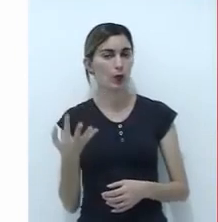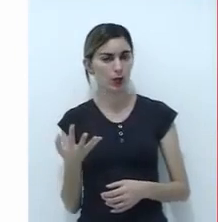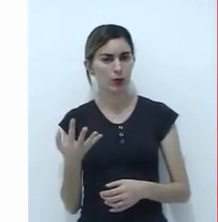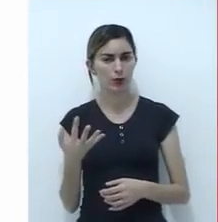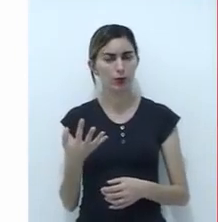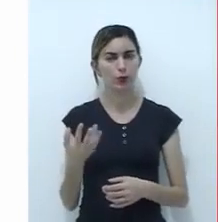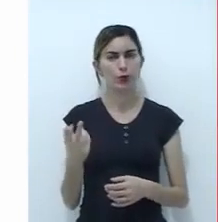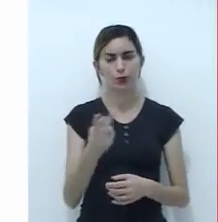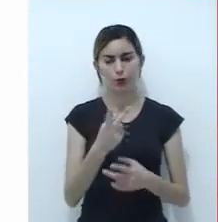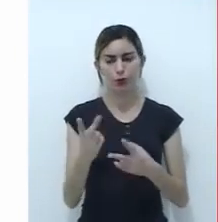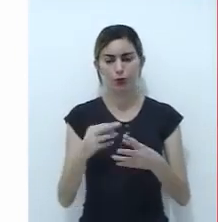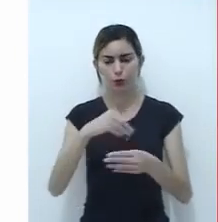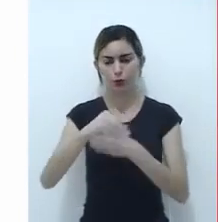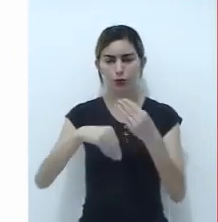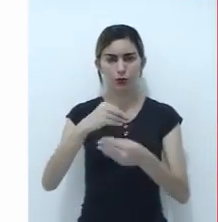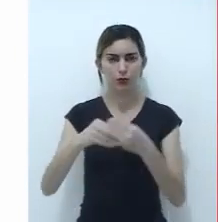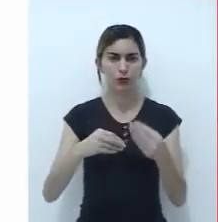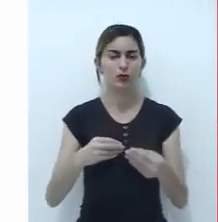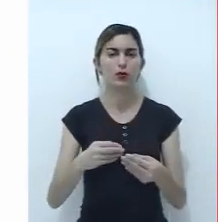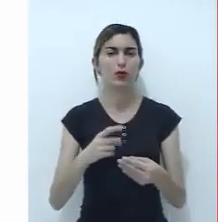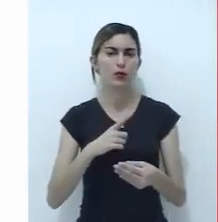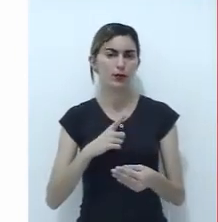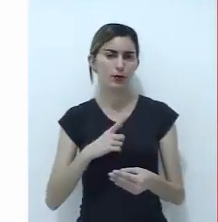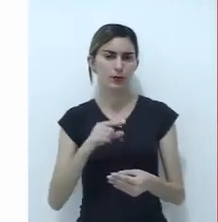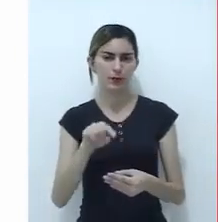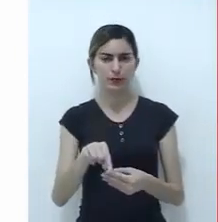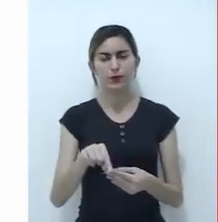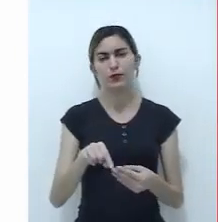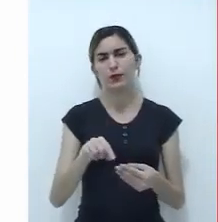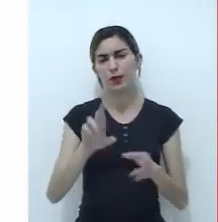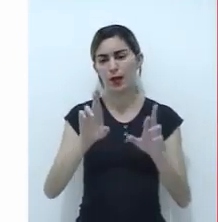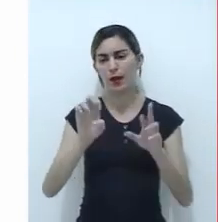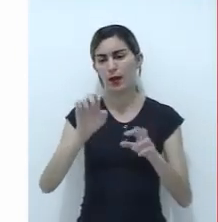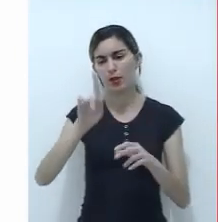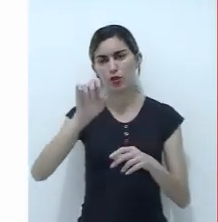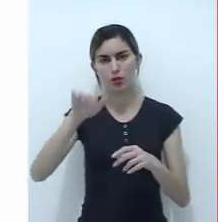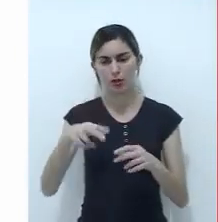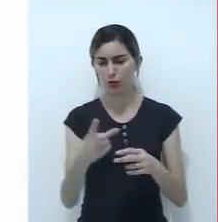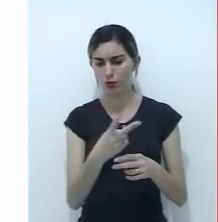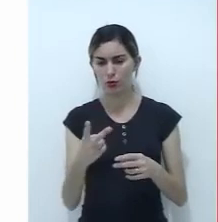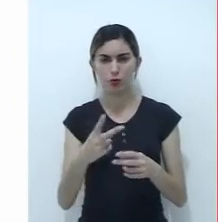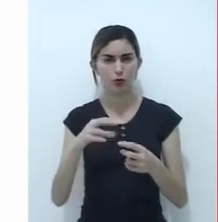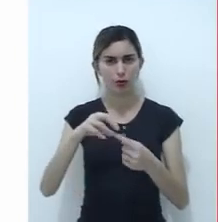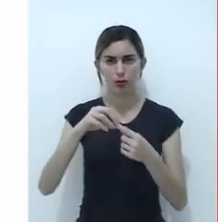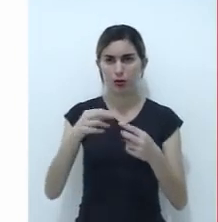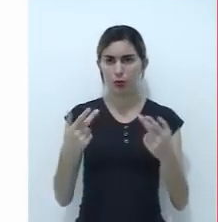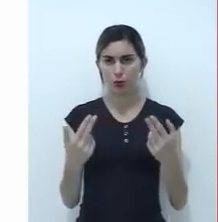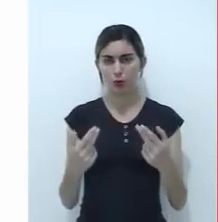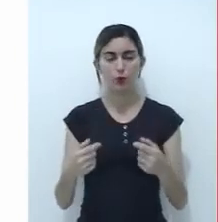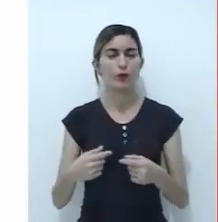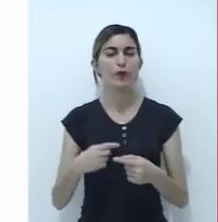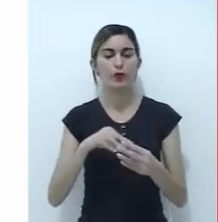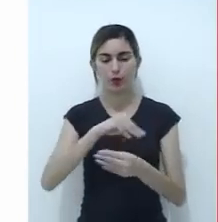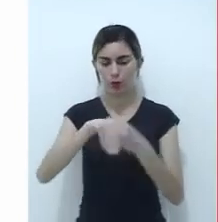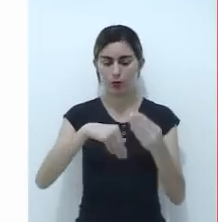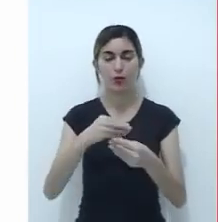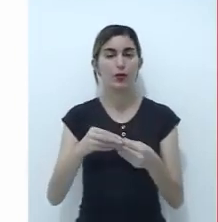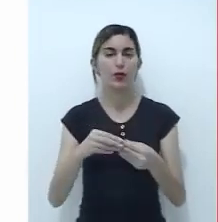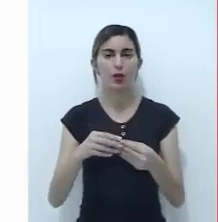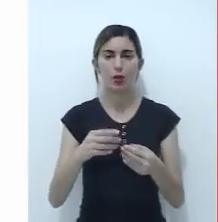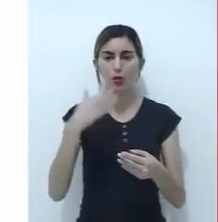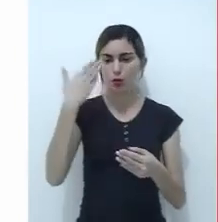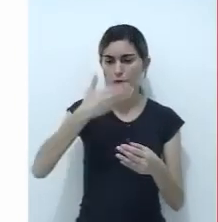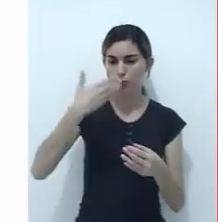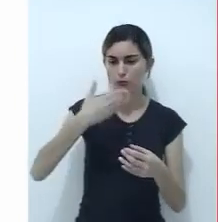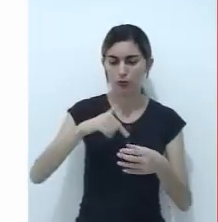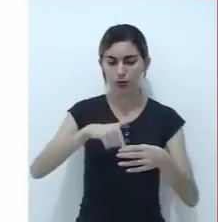quando os produtos, na realidade, os reagentes, eles são os líquidos. Mas se eu for